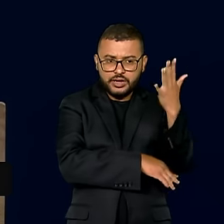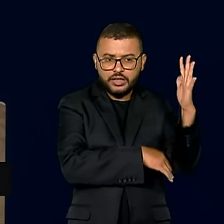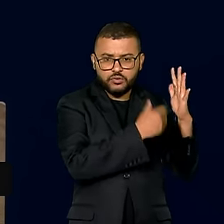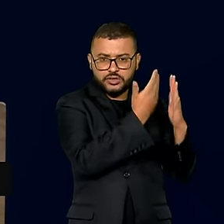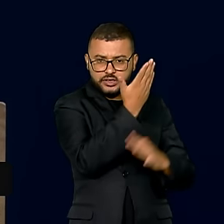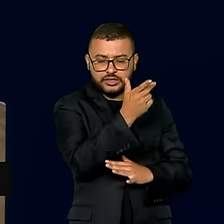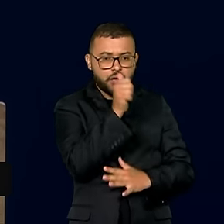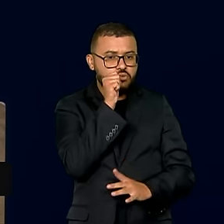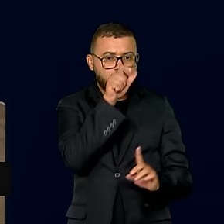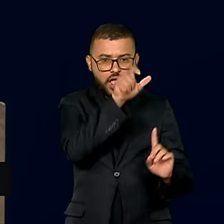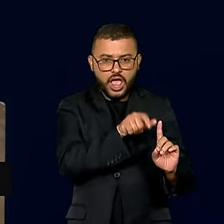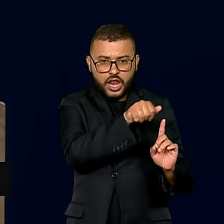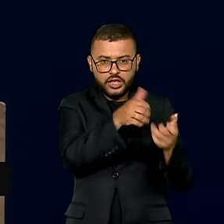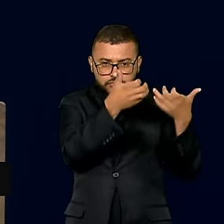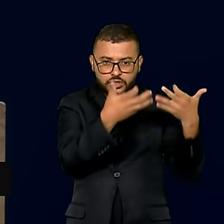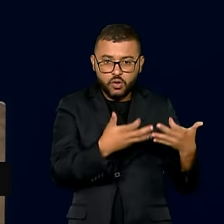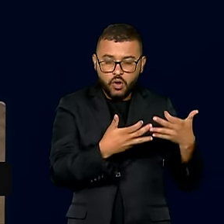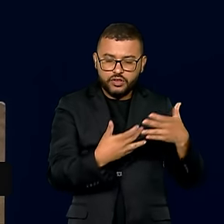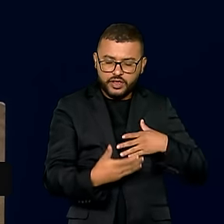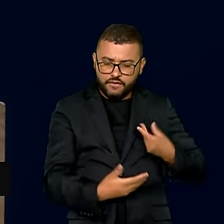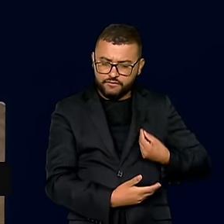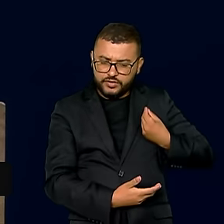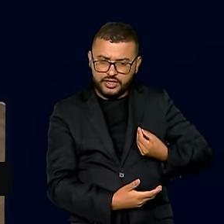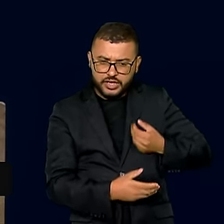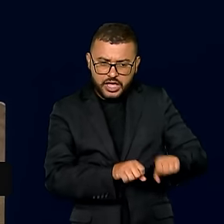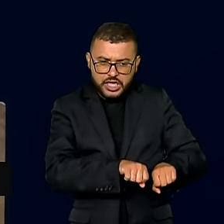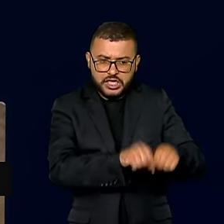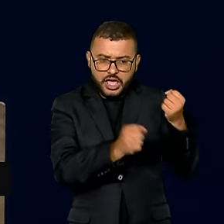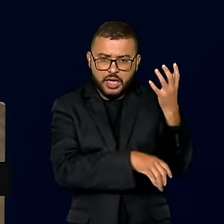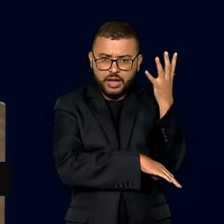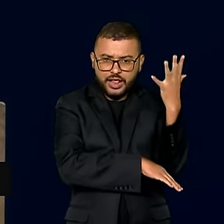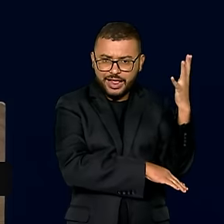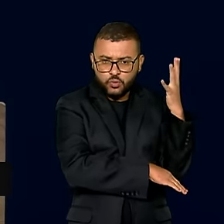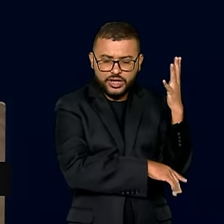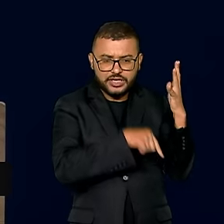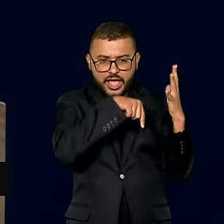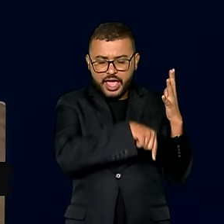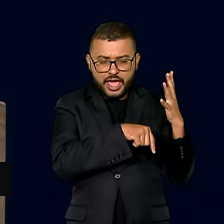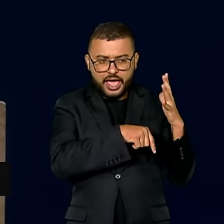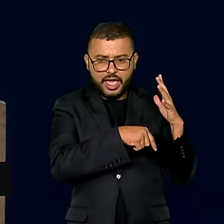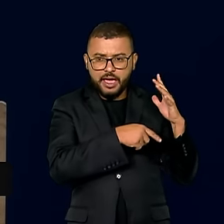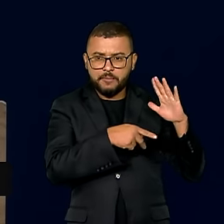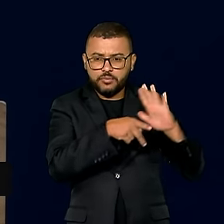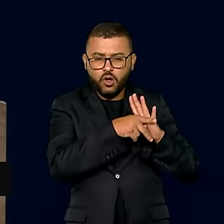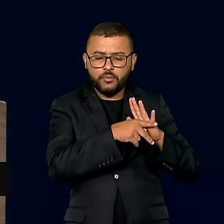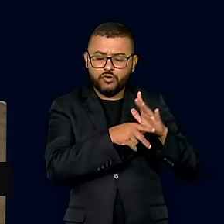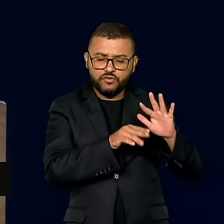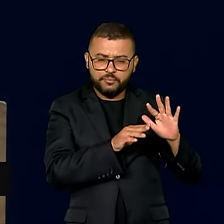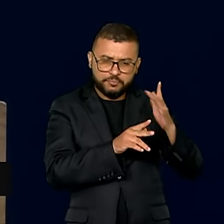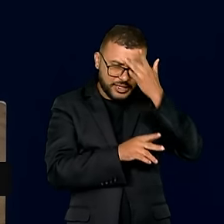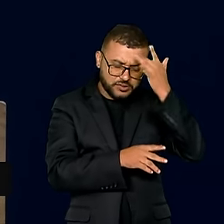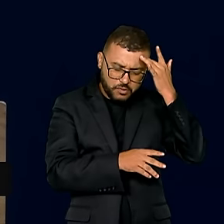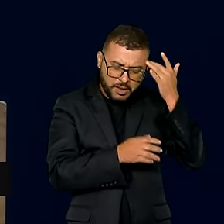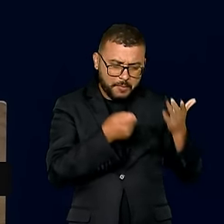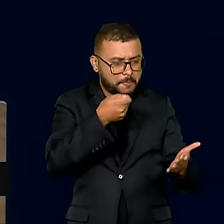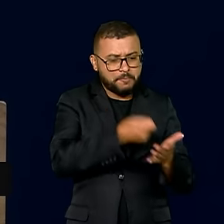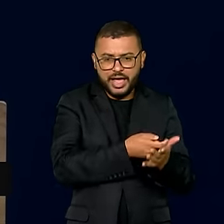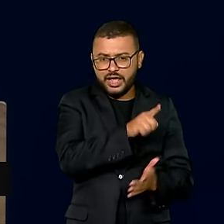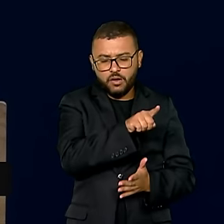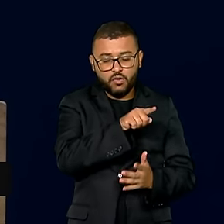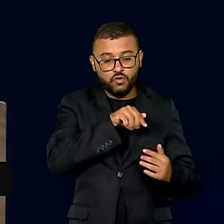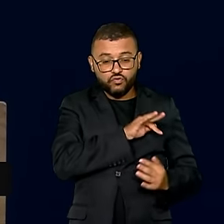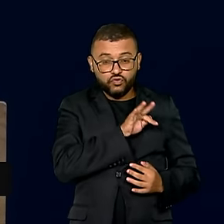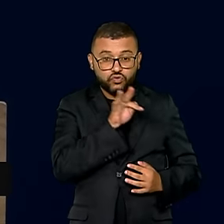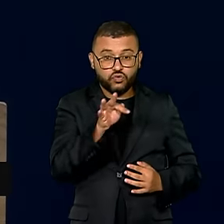ela: a geração que destrói o meio ambiente não é a geração que paga o preço. O